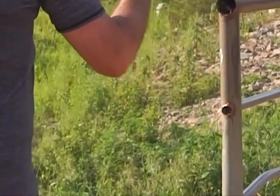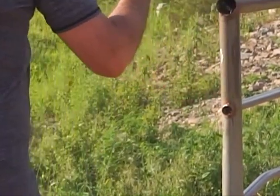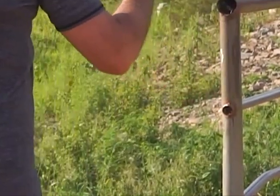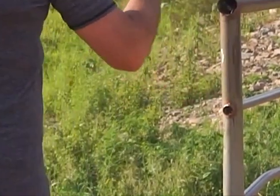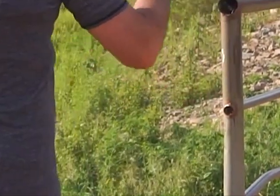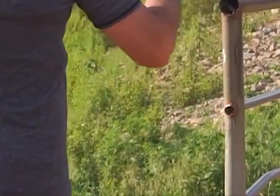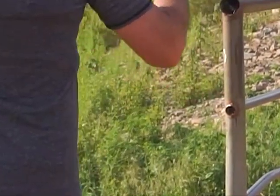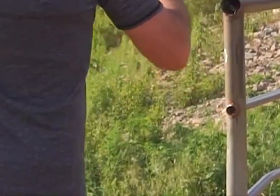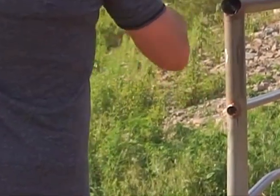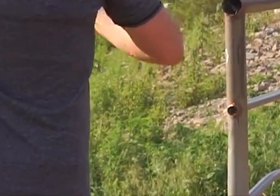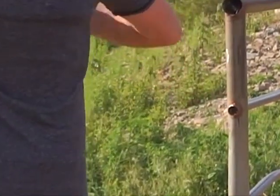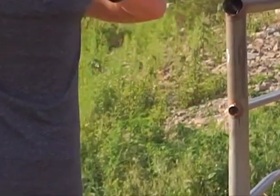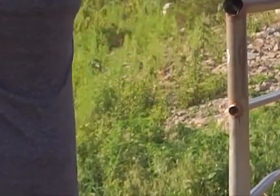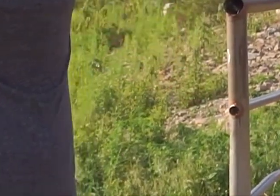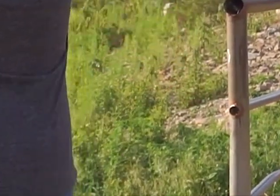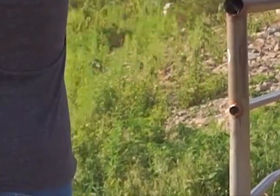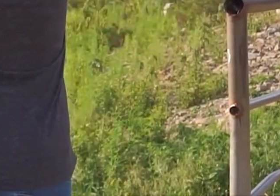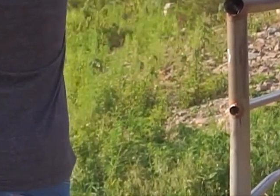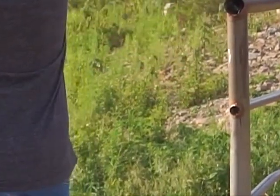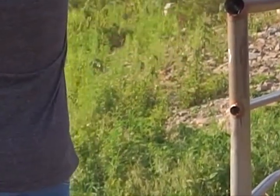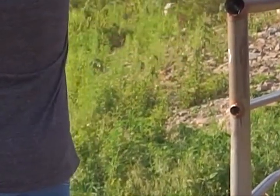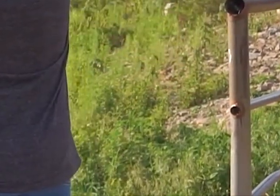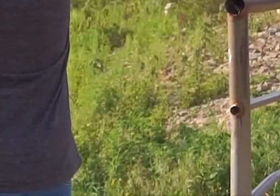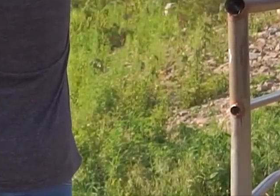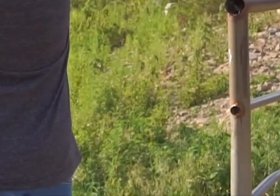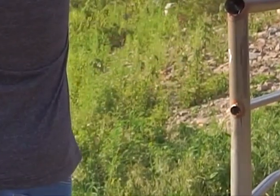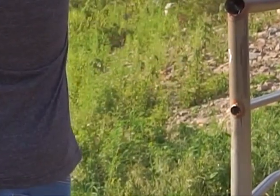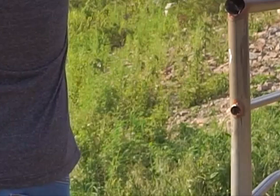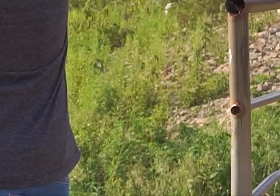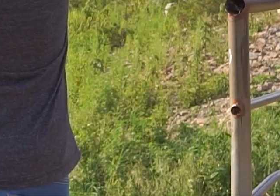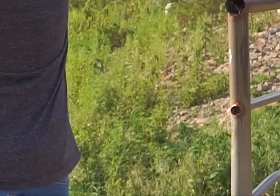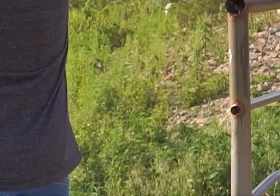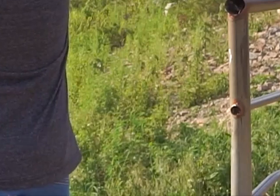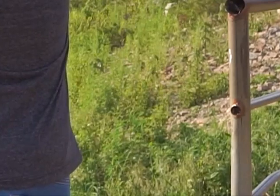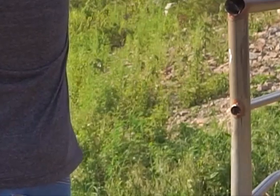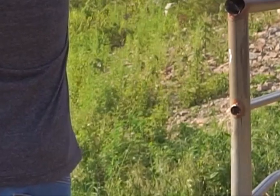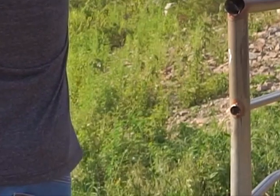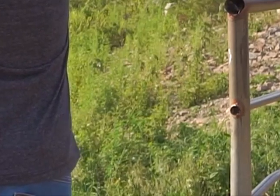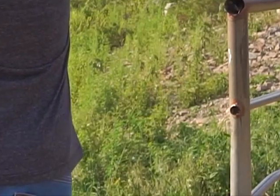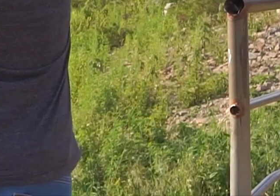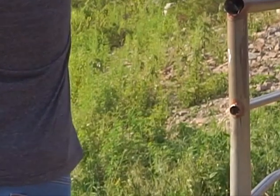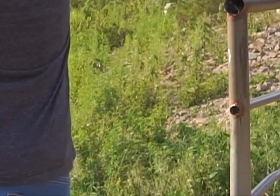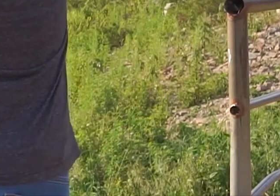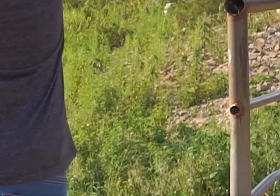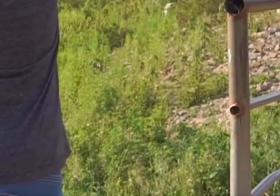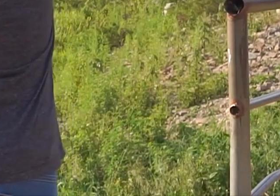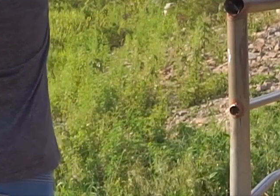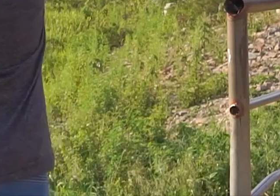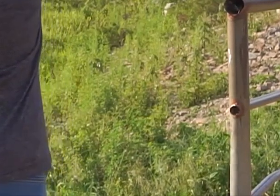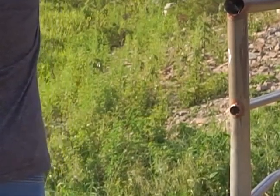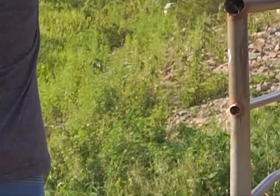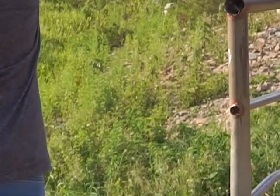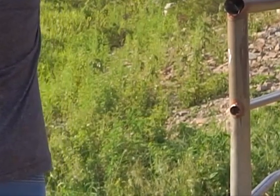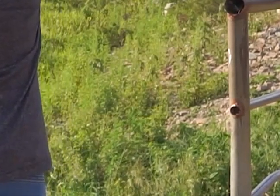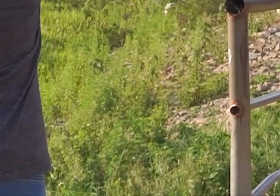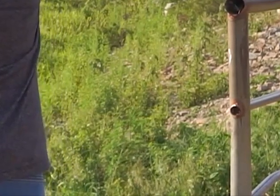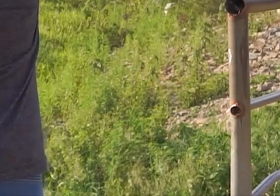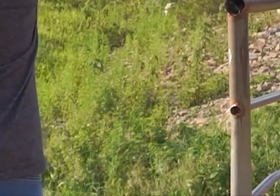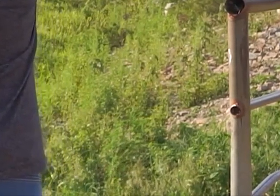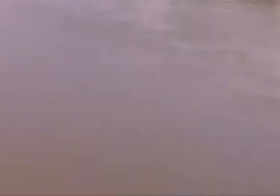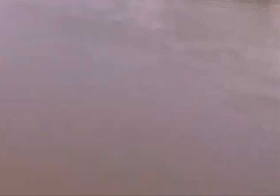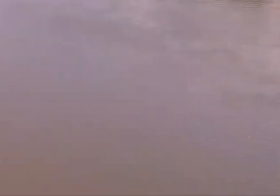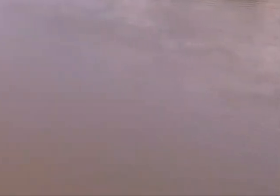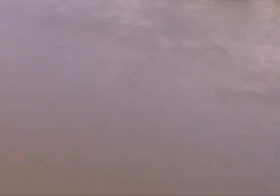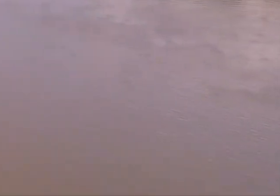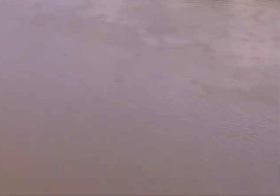Margem esquerda, eu estou descendo no sentido do rio. O rio está escorrendo aqui, ó. Madeira está descendo, ó. Portanto, margem esquerda é